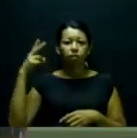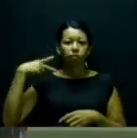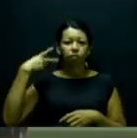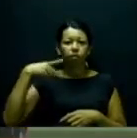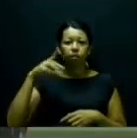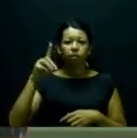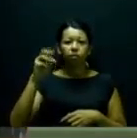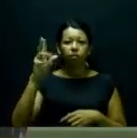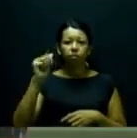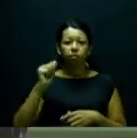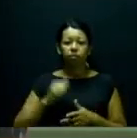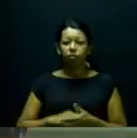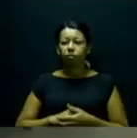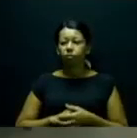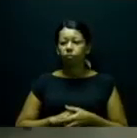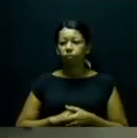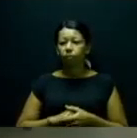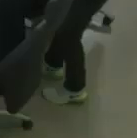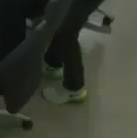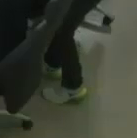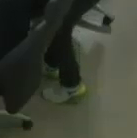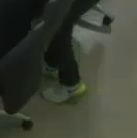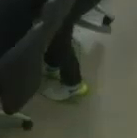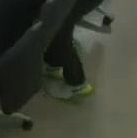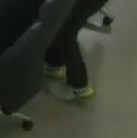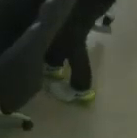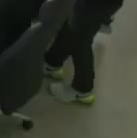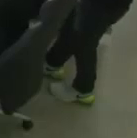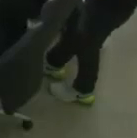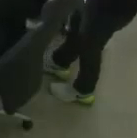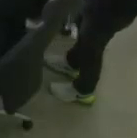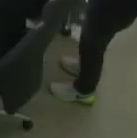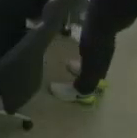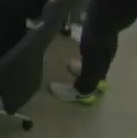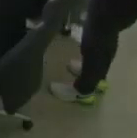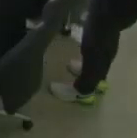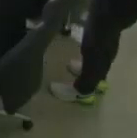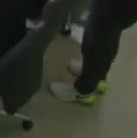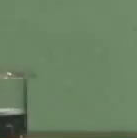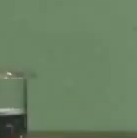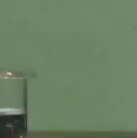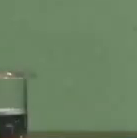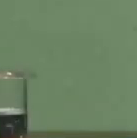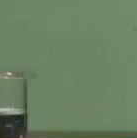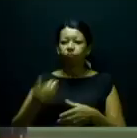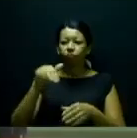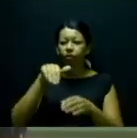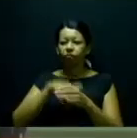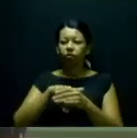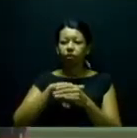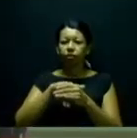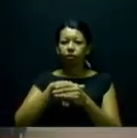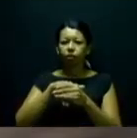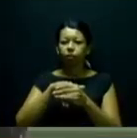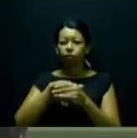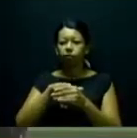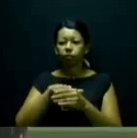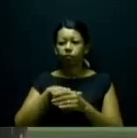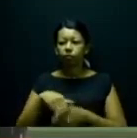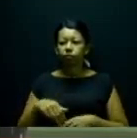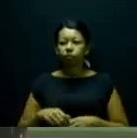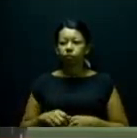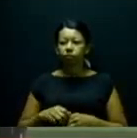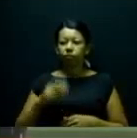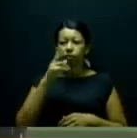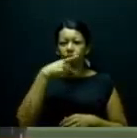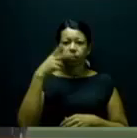Doda. Abriu, perdão. Em votação. Em votação,